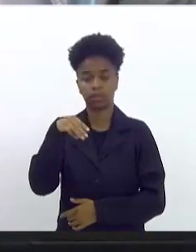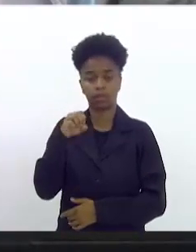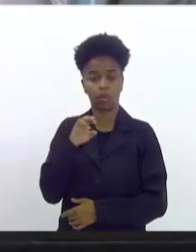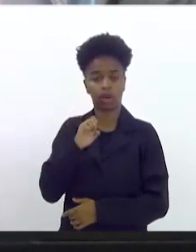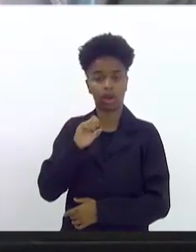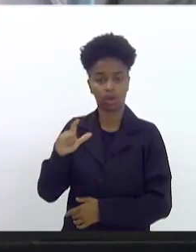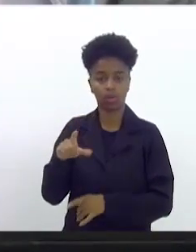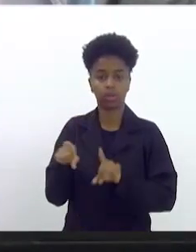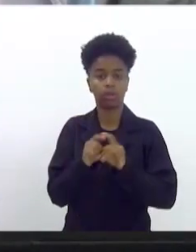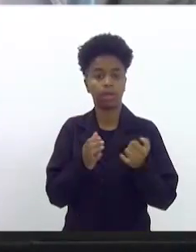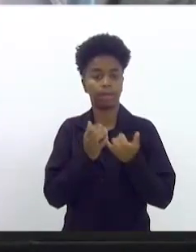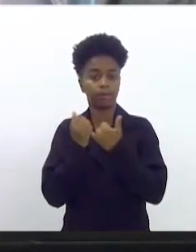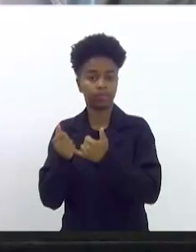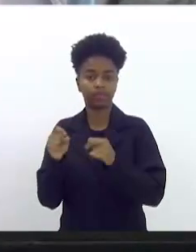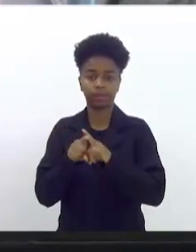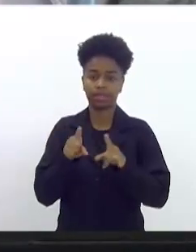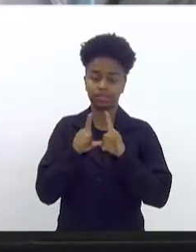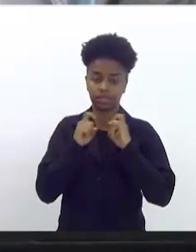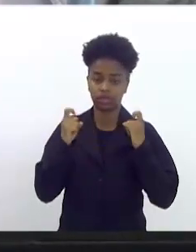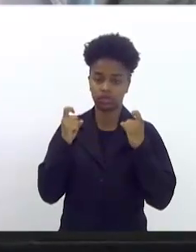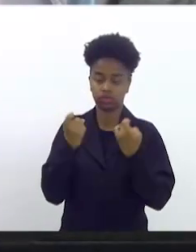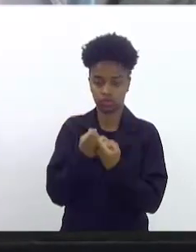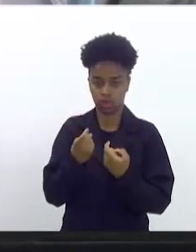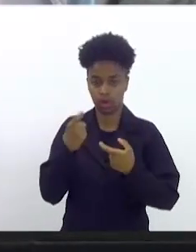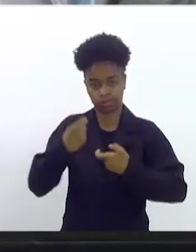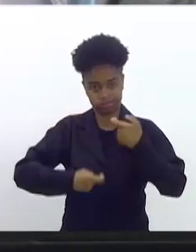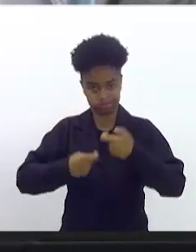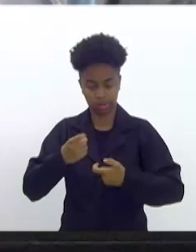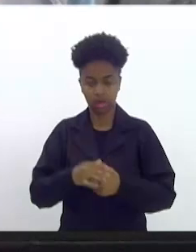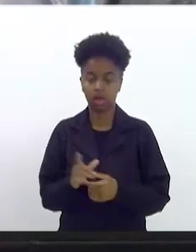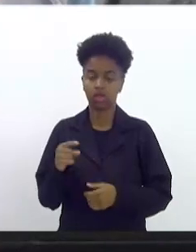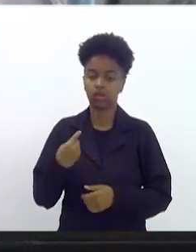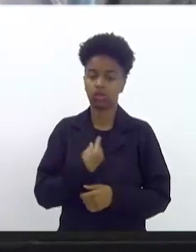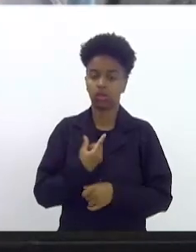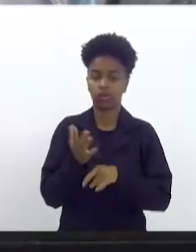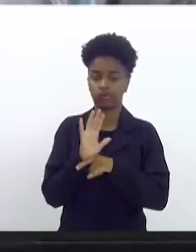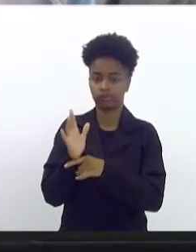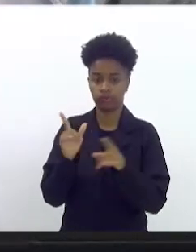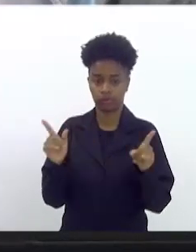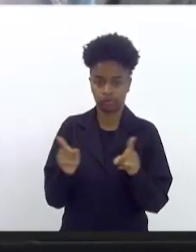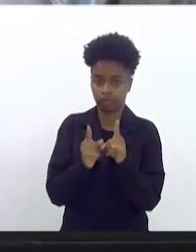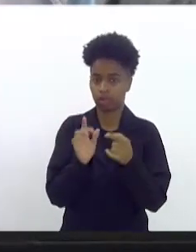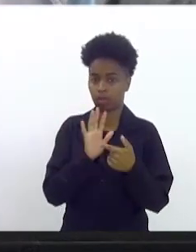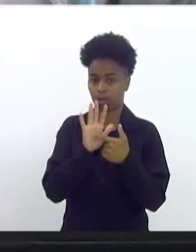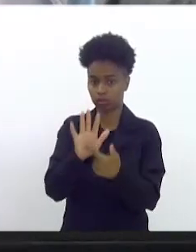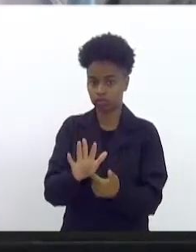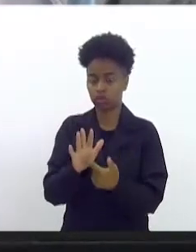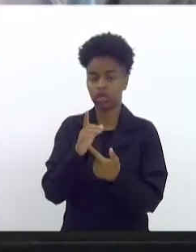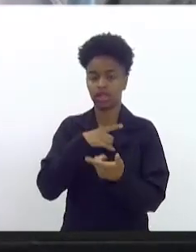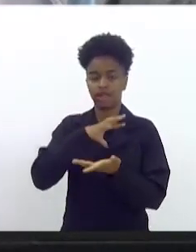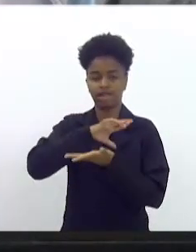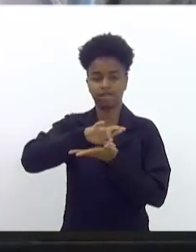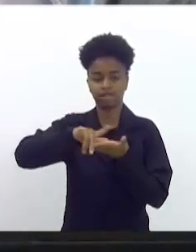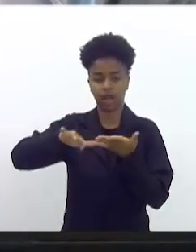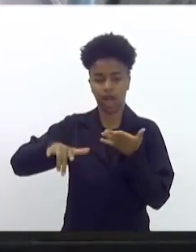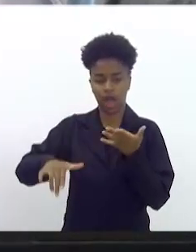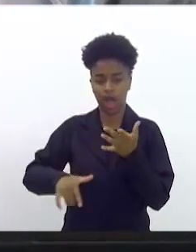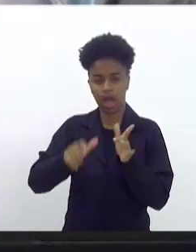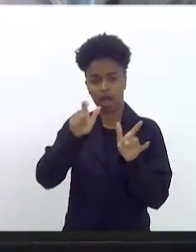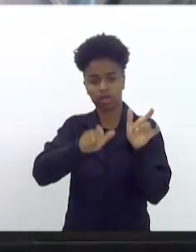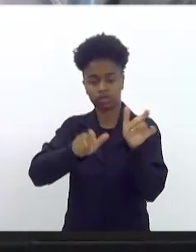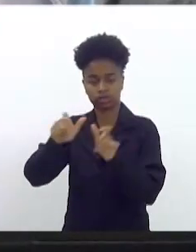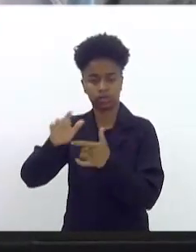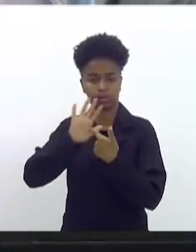e da violência sexual. Nós tivemos, no pequeno filme que foi exibido, vários casos que demonstravam,